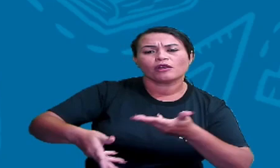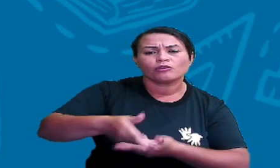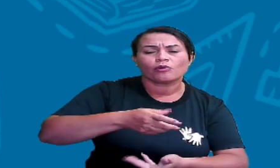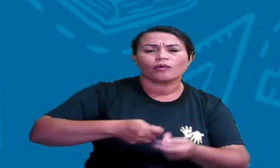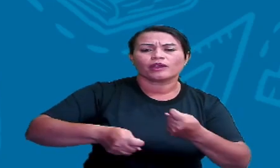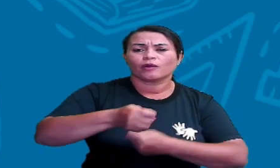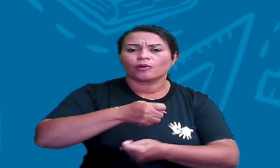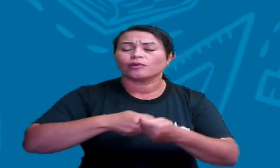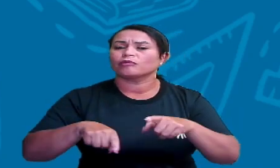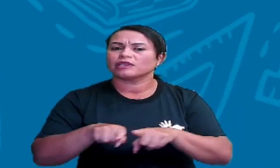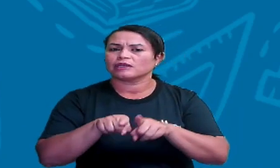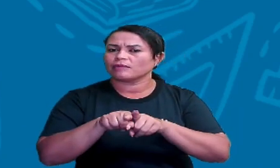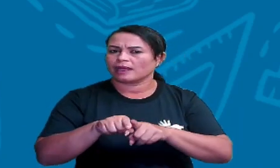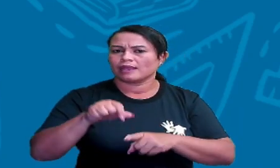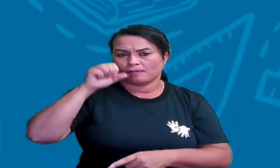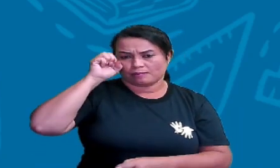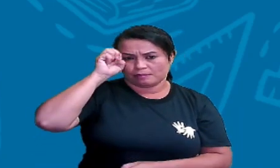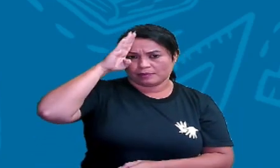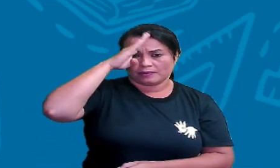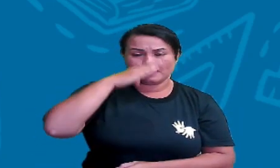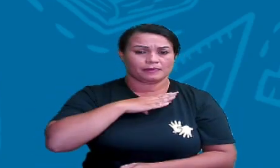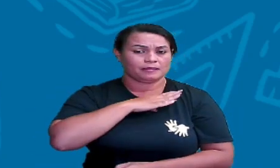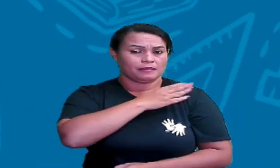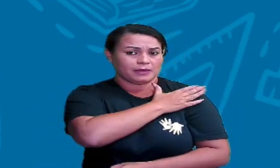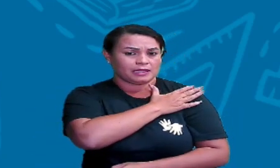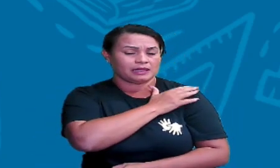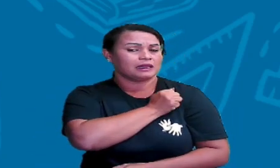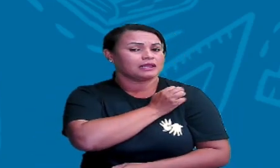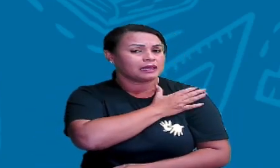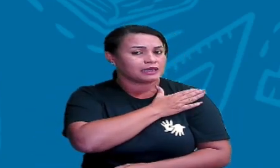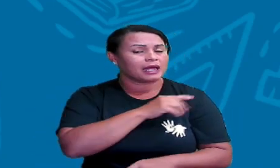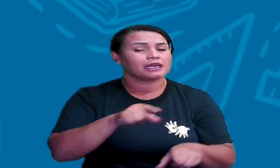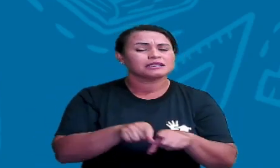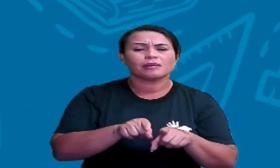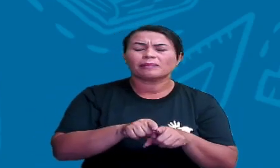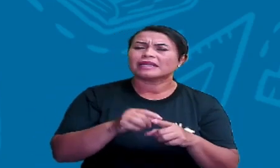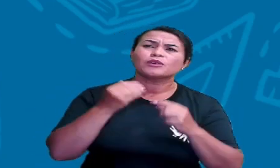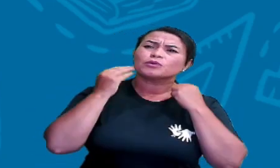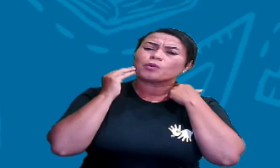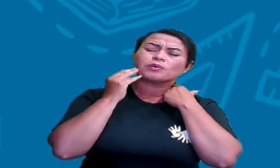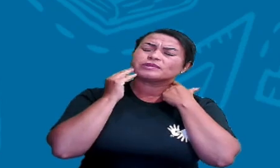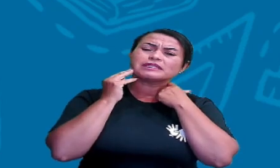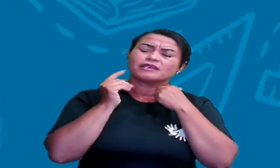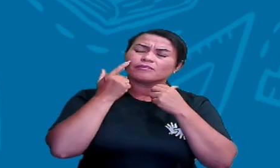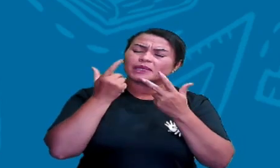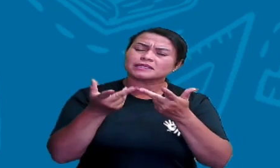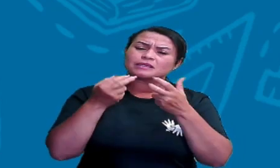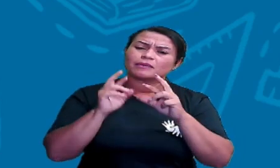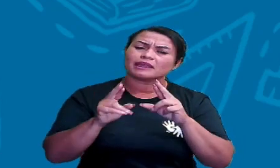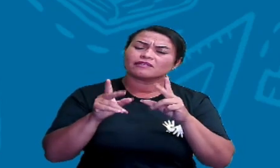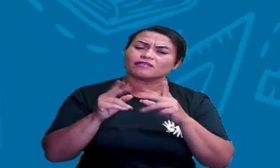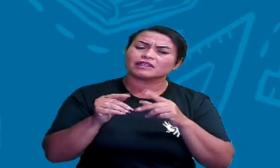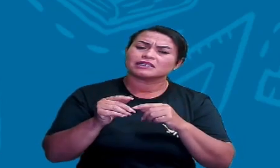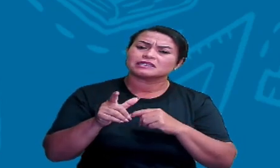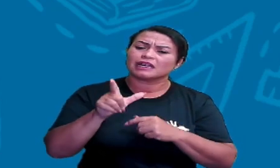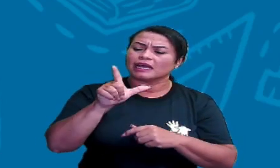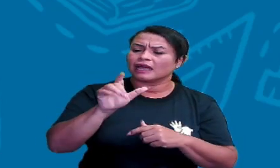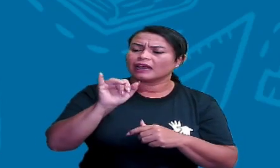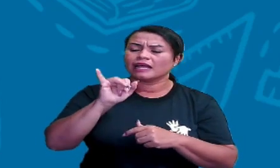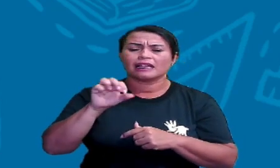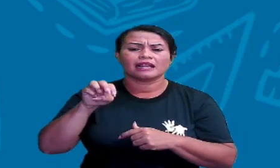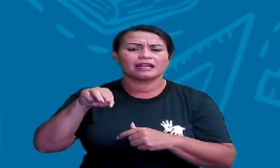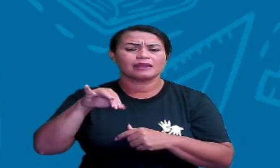vezes militares também, tá certo? Professora, eu ainda não consegui diferenciar limites